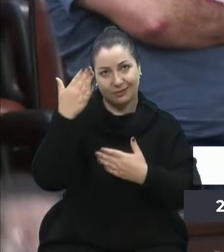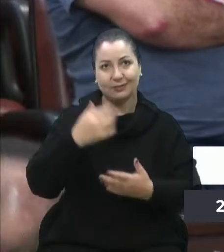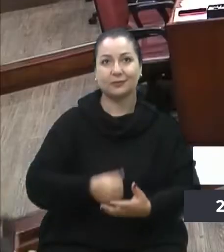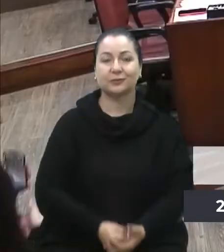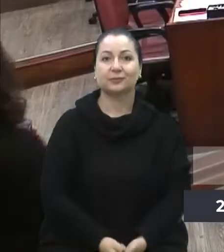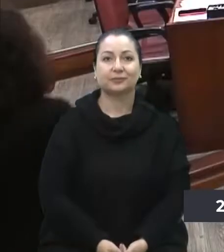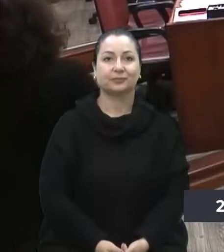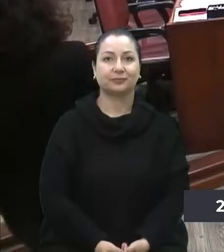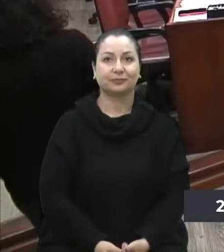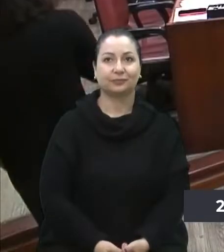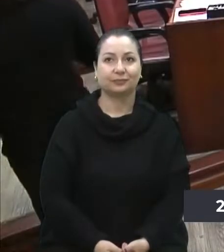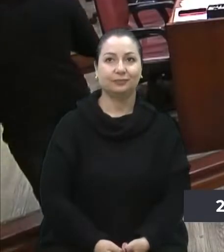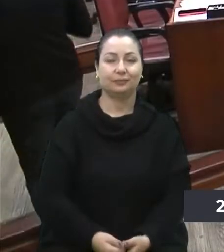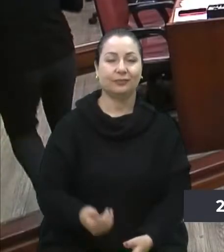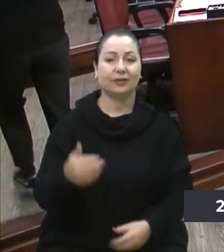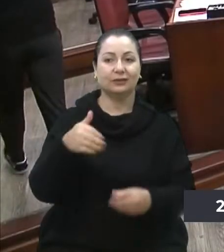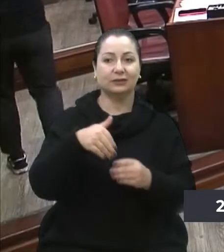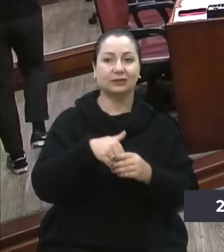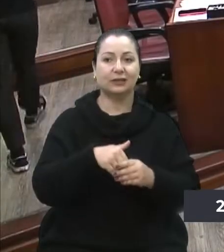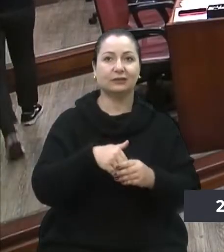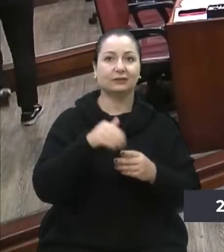declarar o voto, vereador Fantinel.